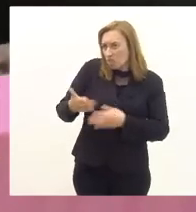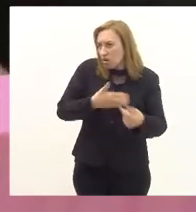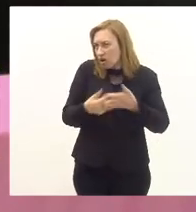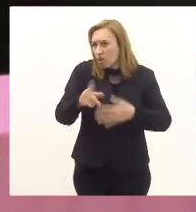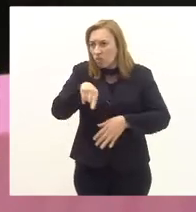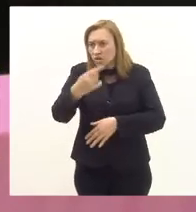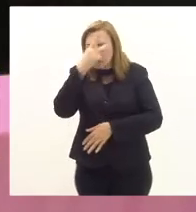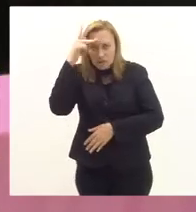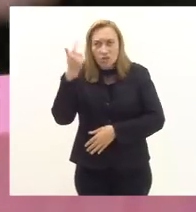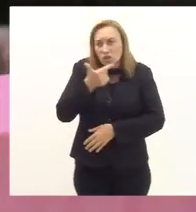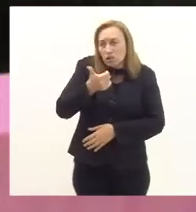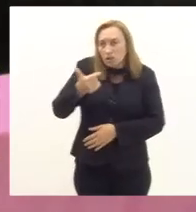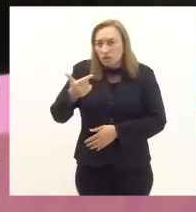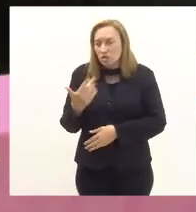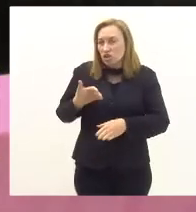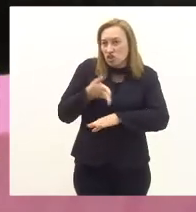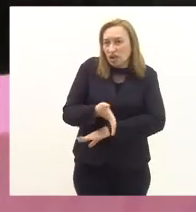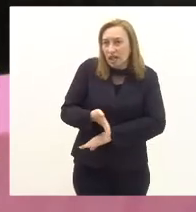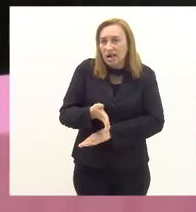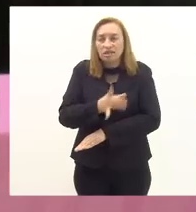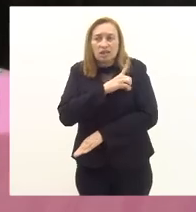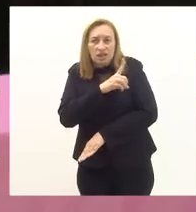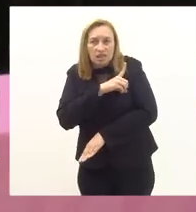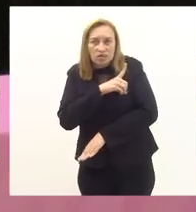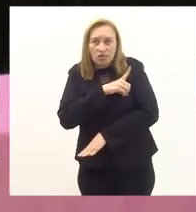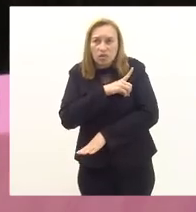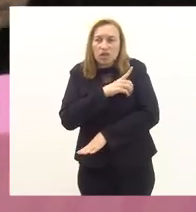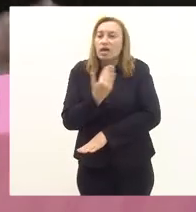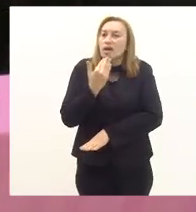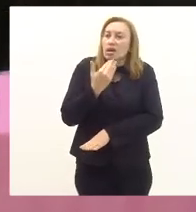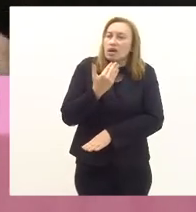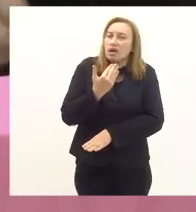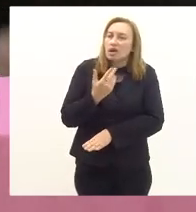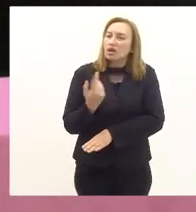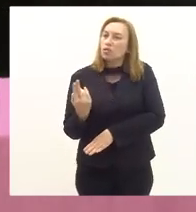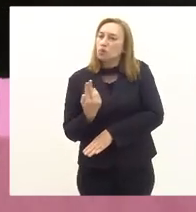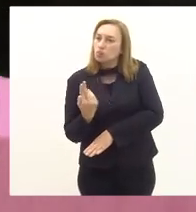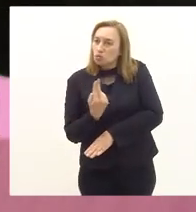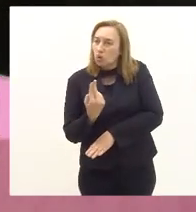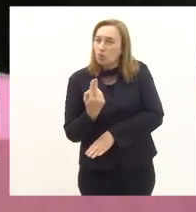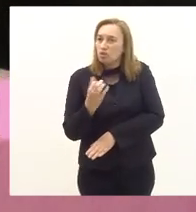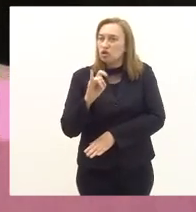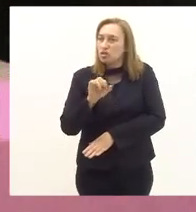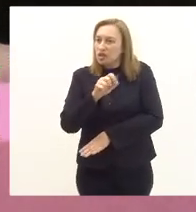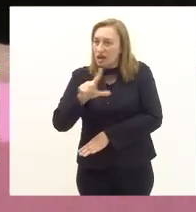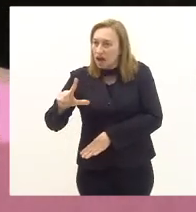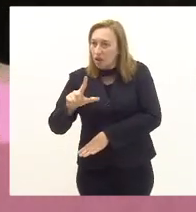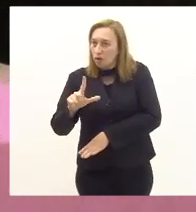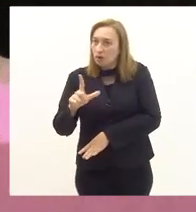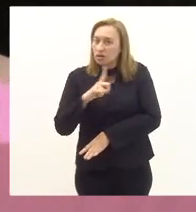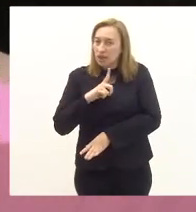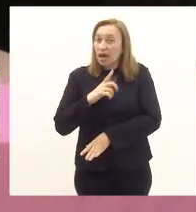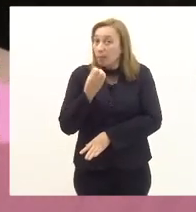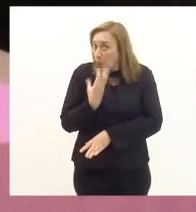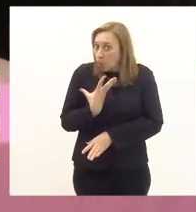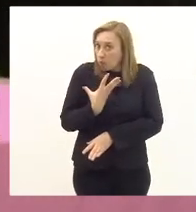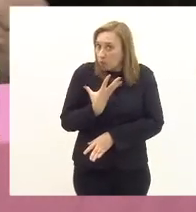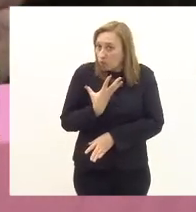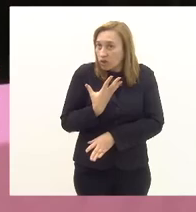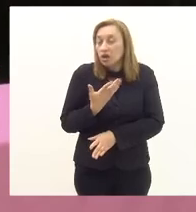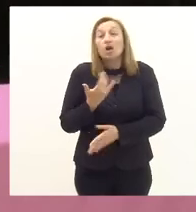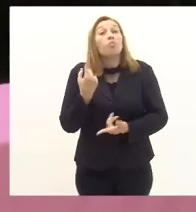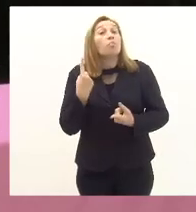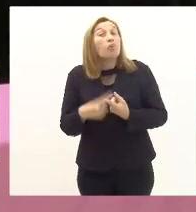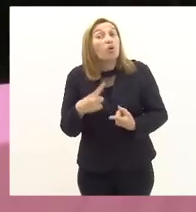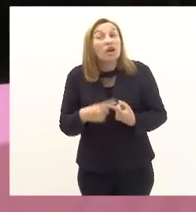2012... você poder chegar numa delegacia de polícia e ter seu nome social, ser chamado pelo seu nome social. É muito bom. E por